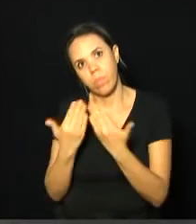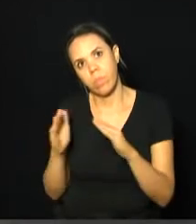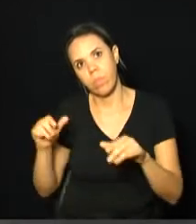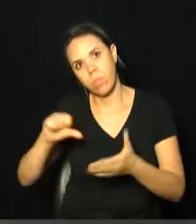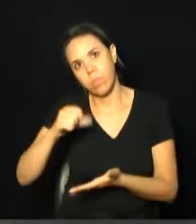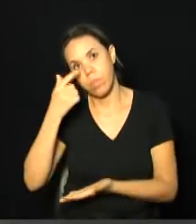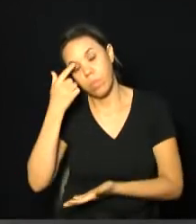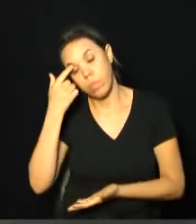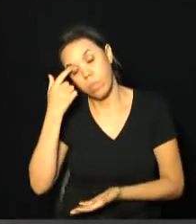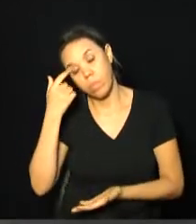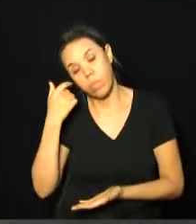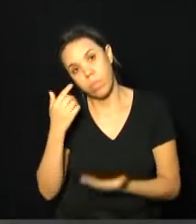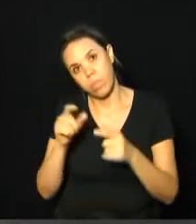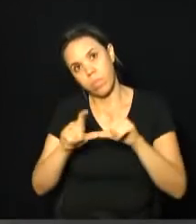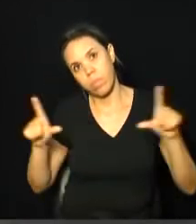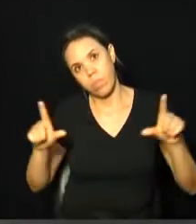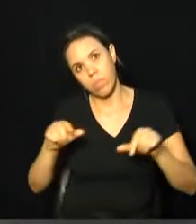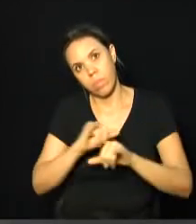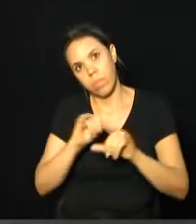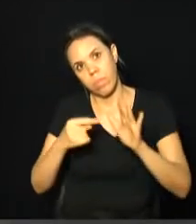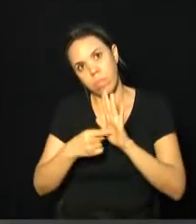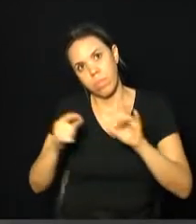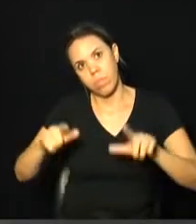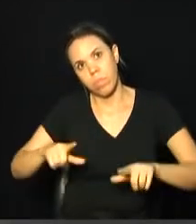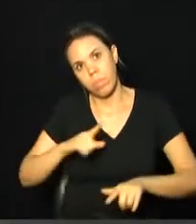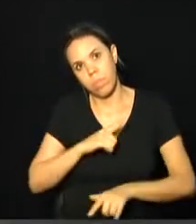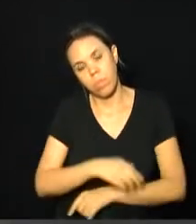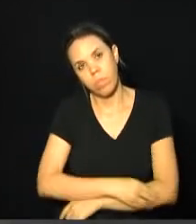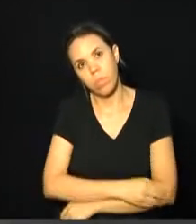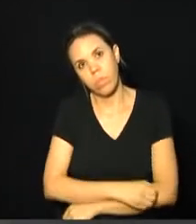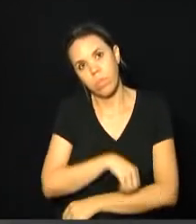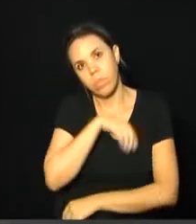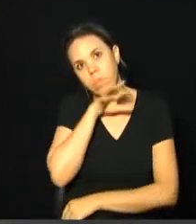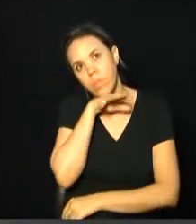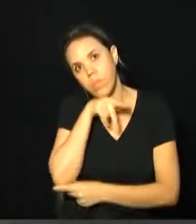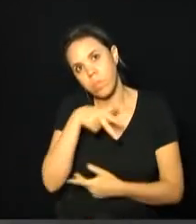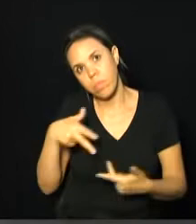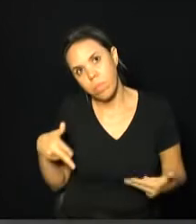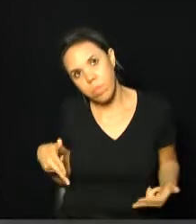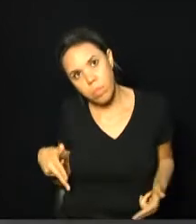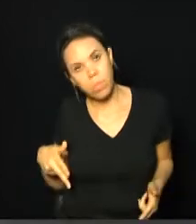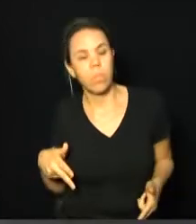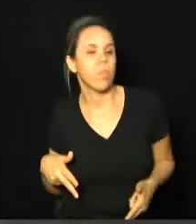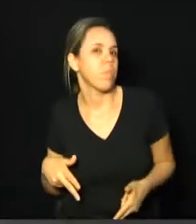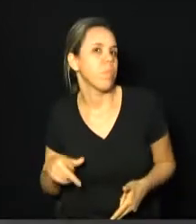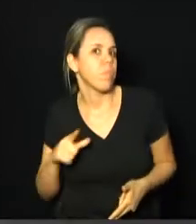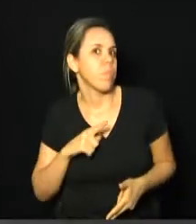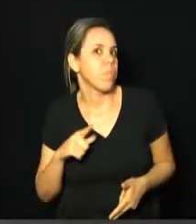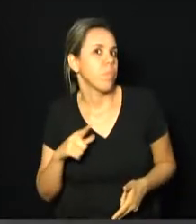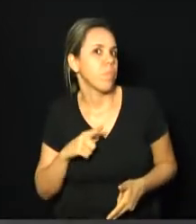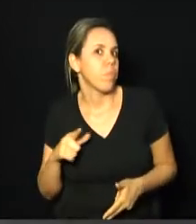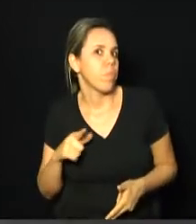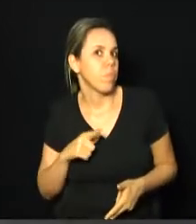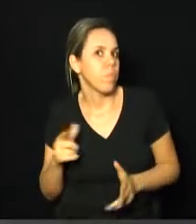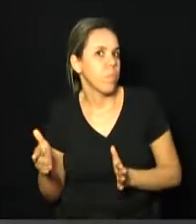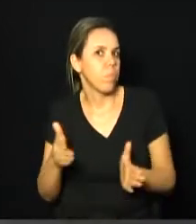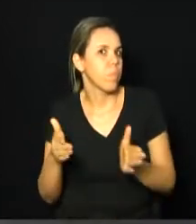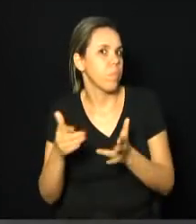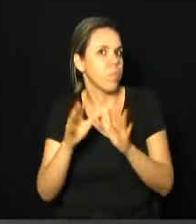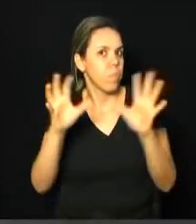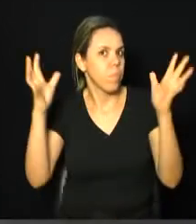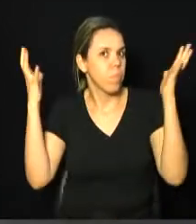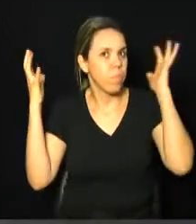região, placas indicando que ali tem animais, tem áreas de preservação,